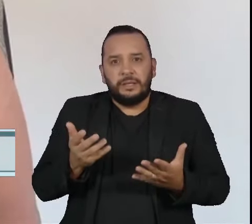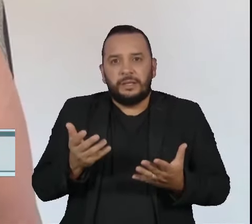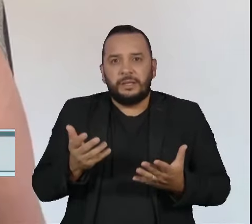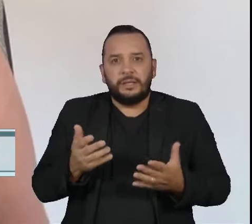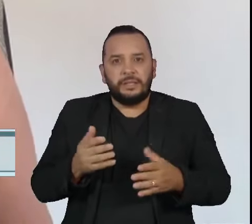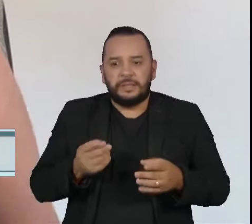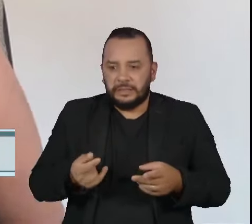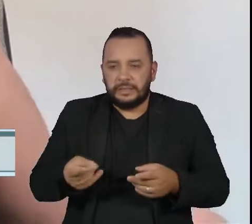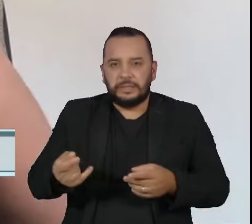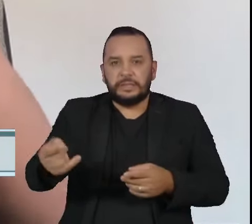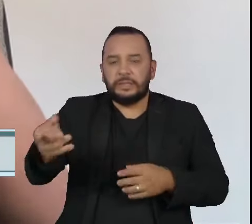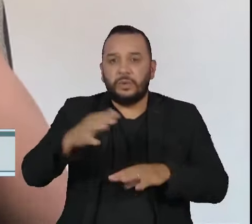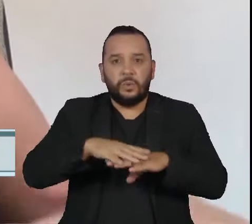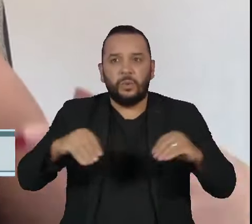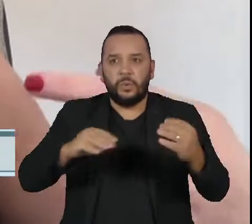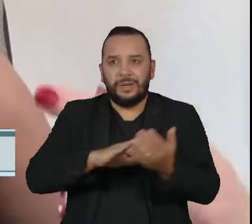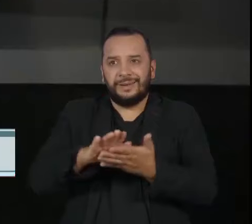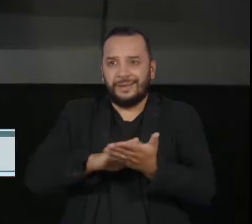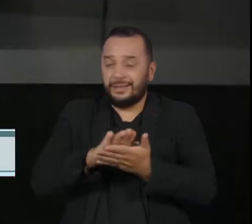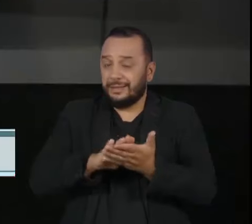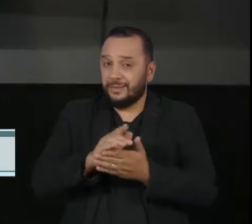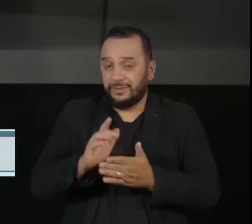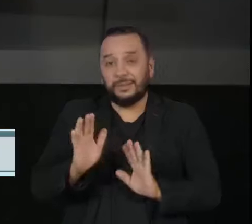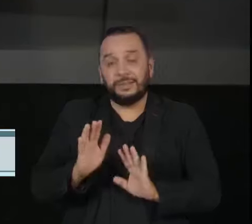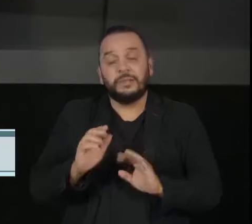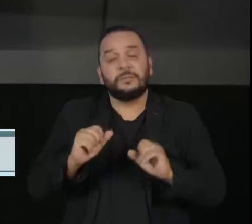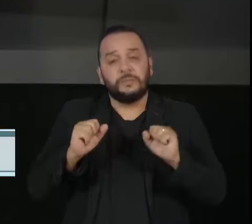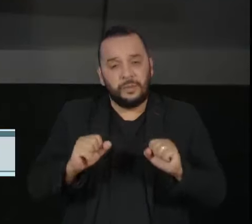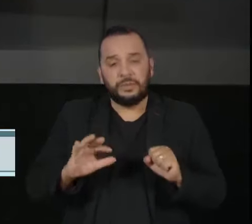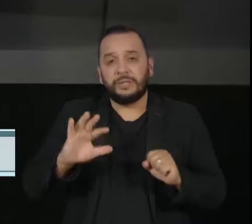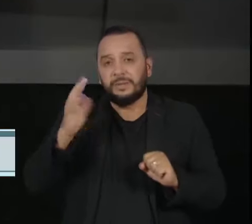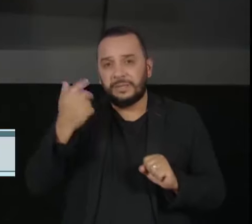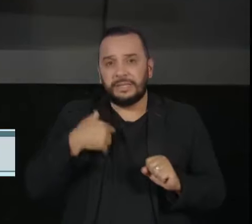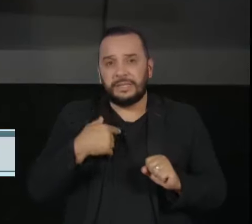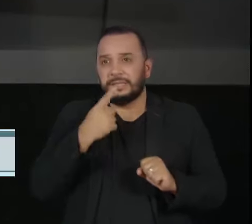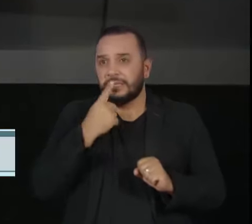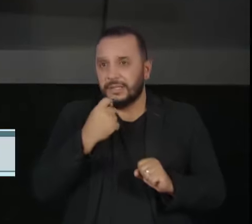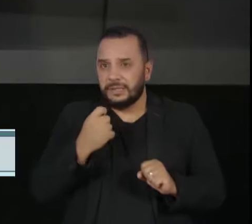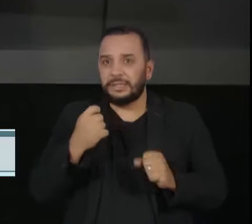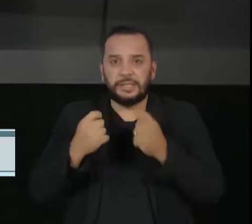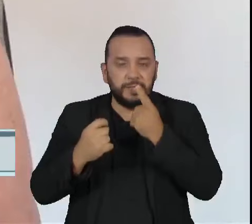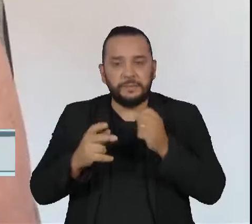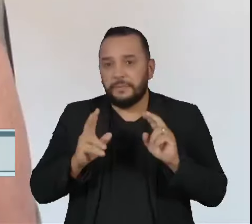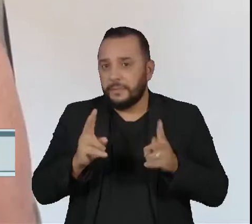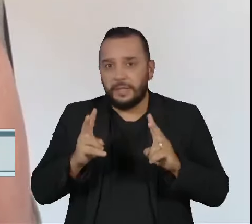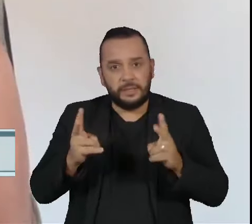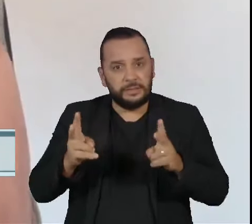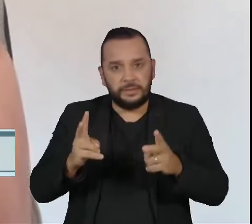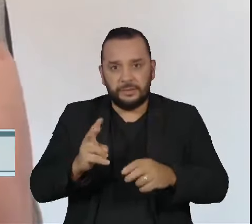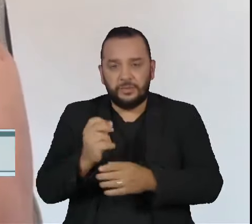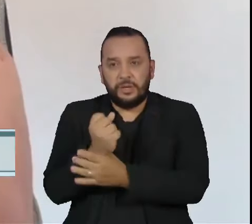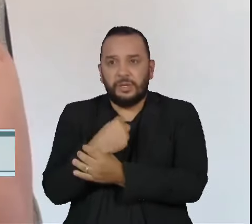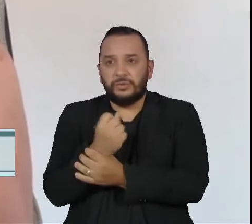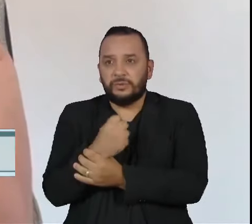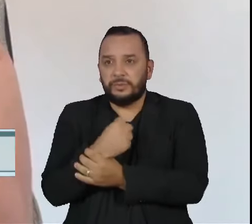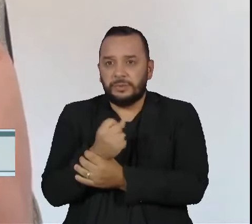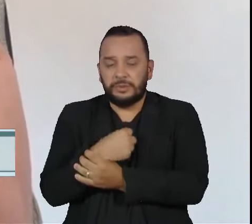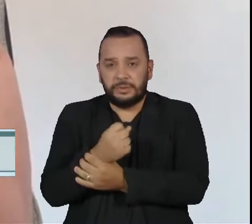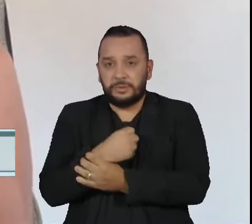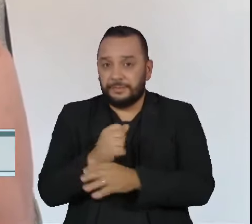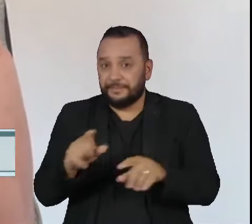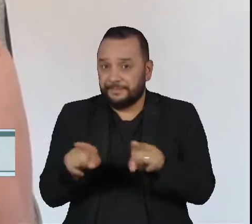e que, por sua vez, vai favorecer com que novos sangramentos aconteçam na mesma articulação. E também tem o caso dos sangramentos